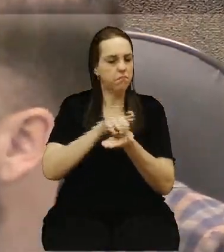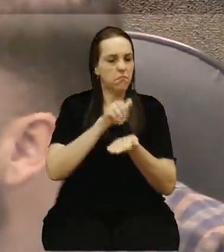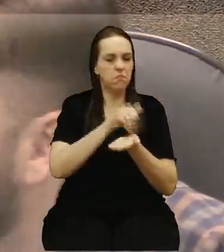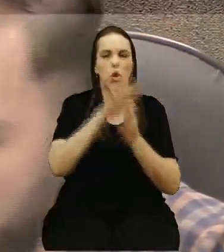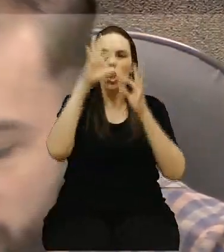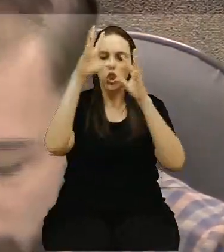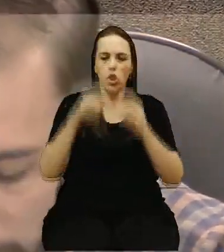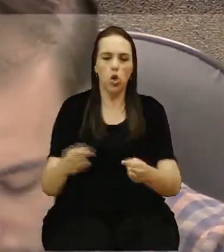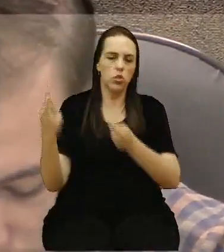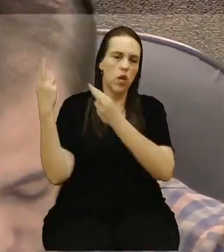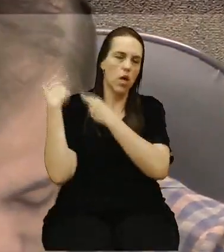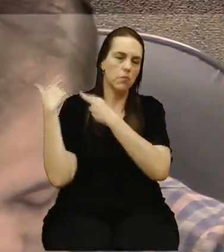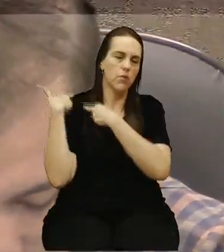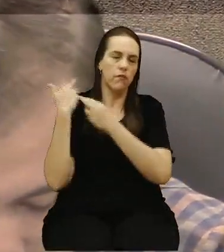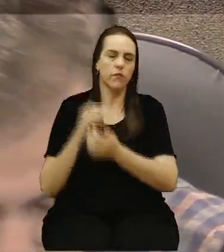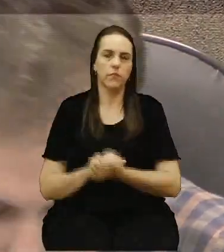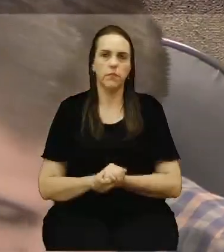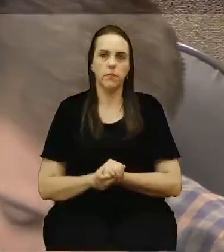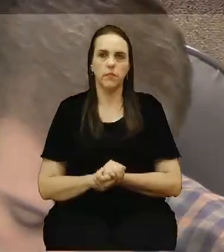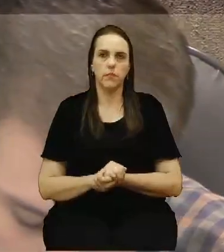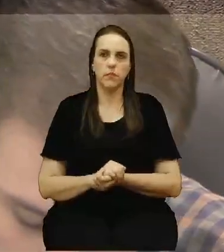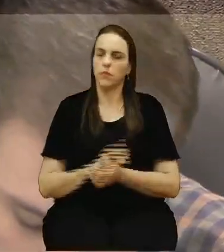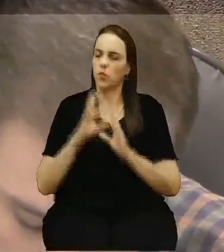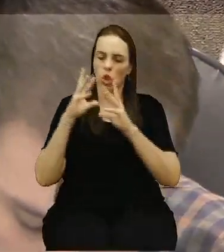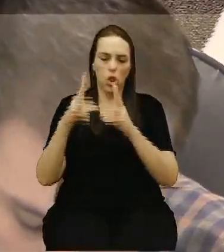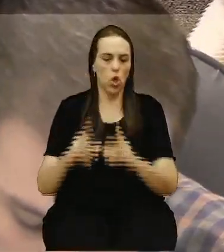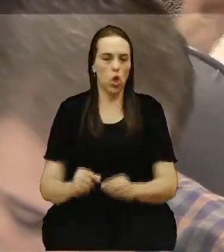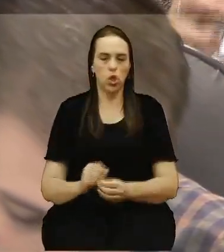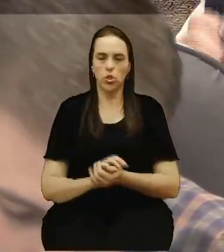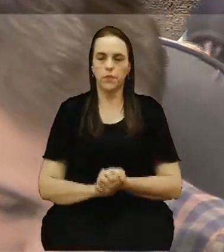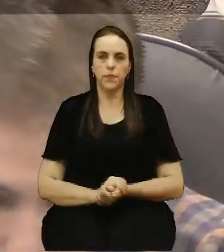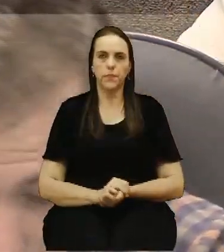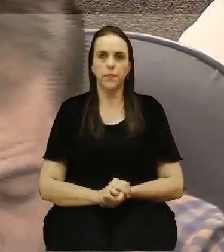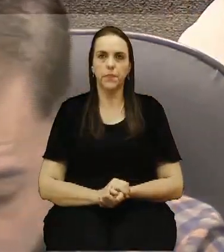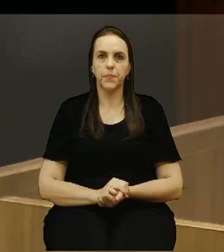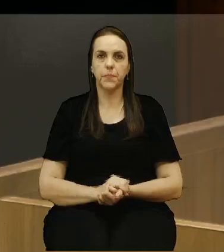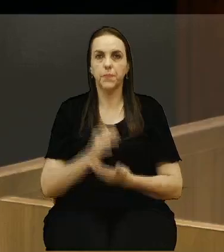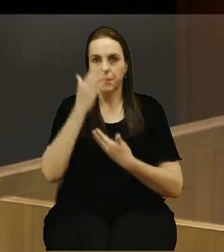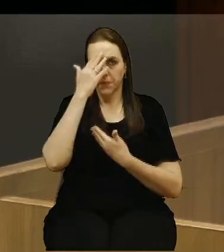responsáveis. Todos! Obrigada, vereadora Todos. Daiane. Obrigada.